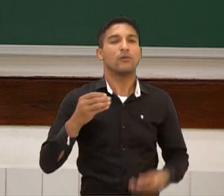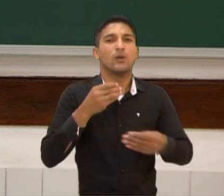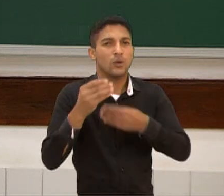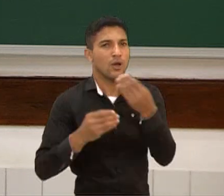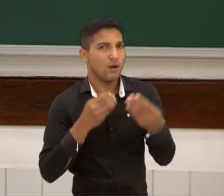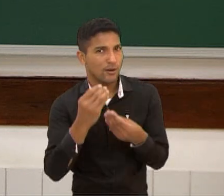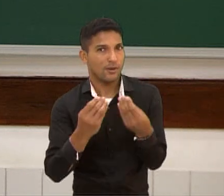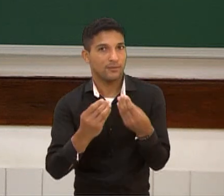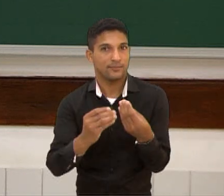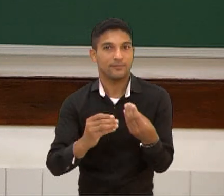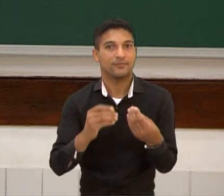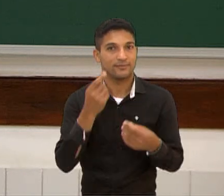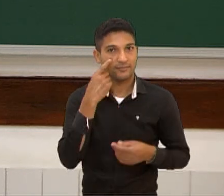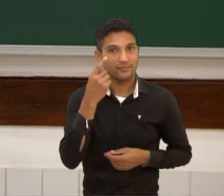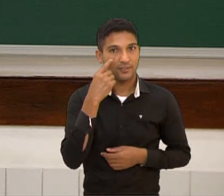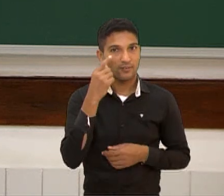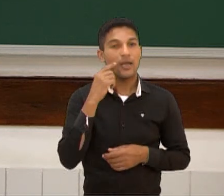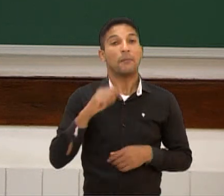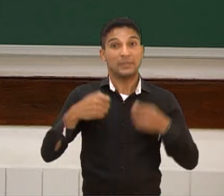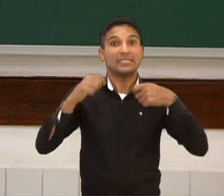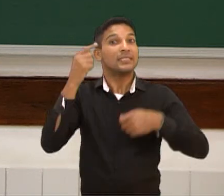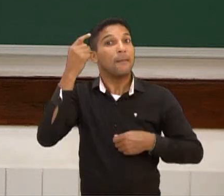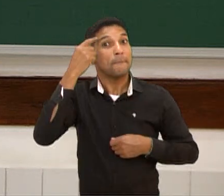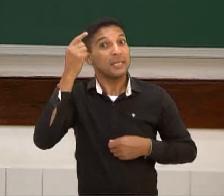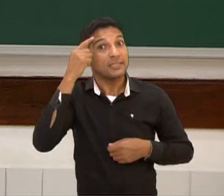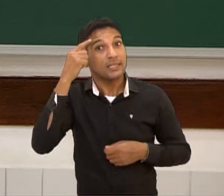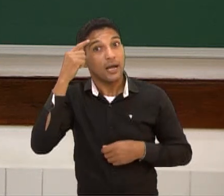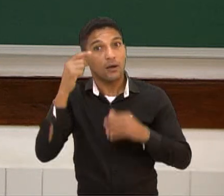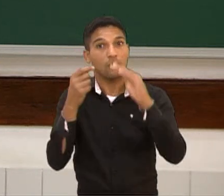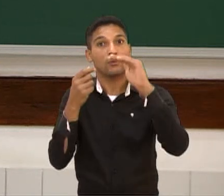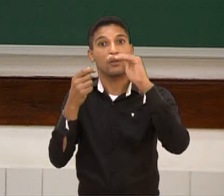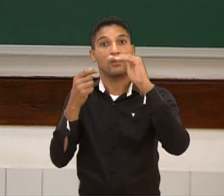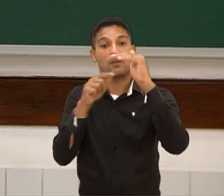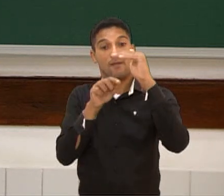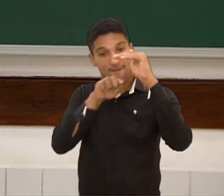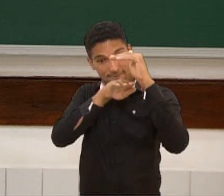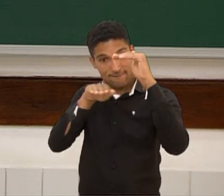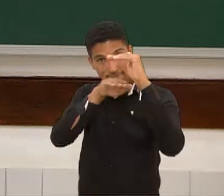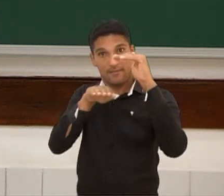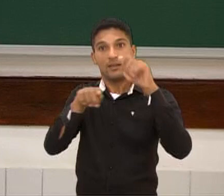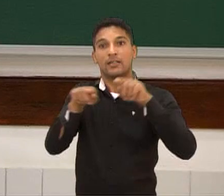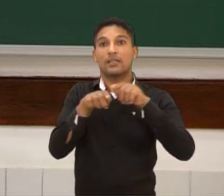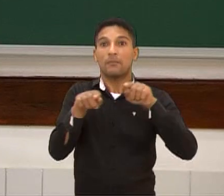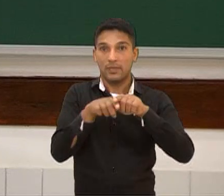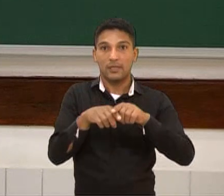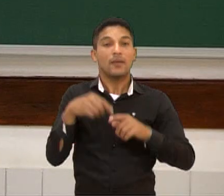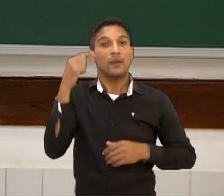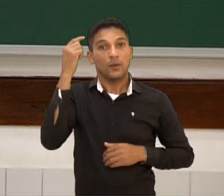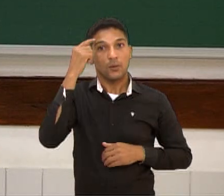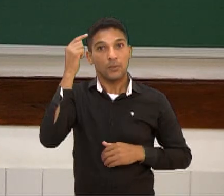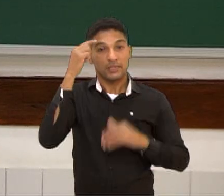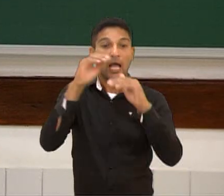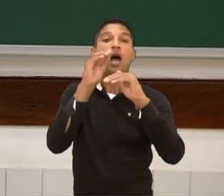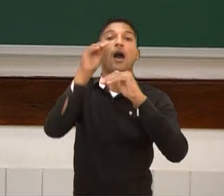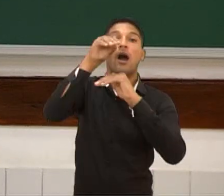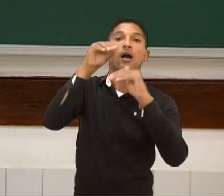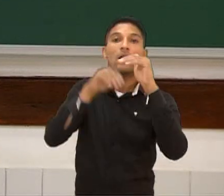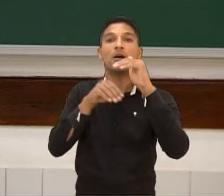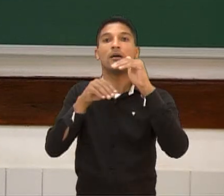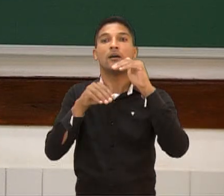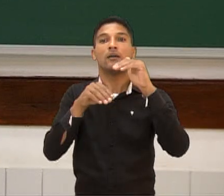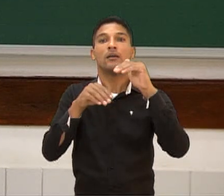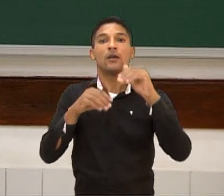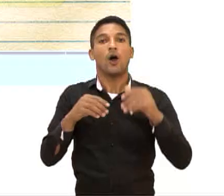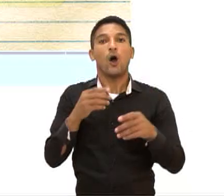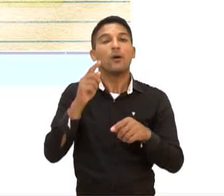verificando. Tem que pensar nas potências e nos denominadores, ok? Um tempinho para vocês encontrarem o jogo aí no